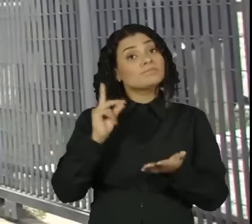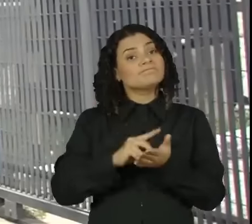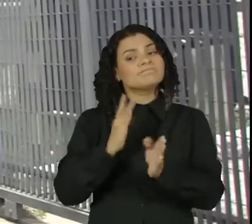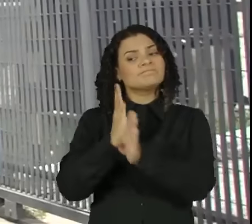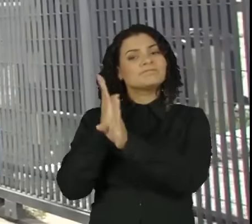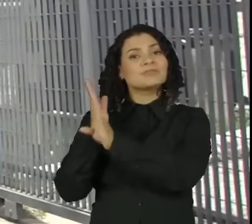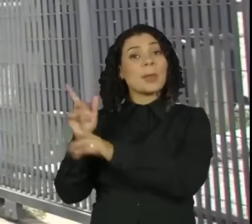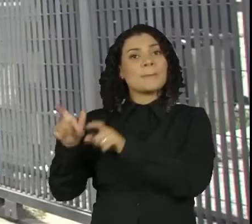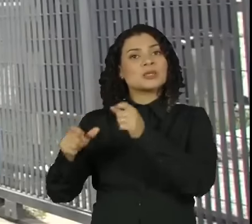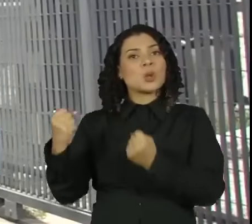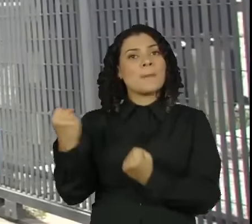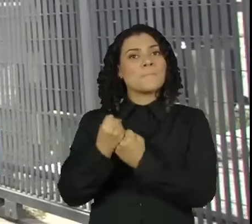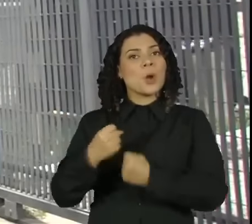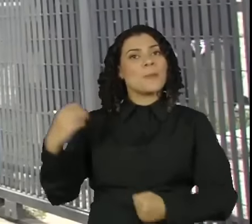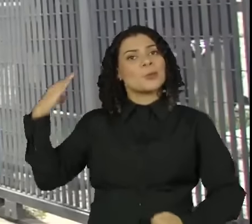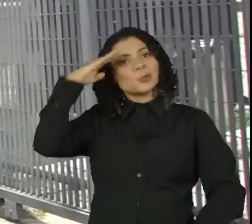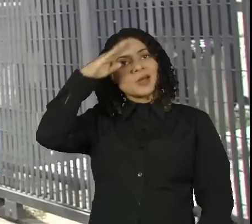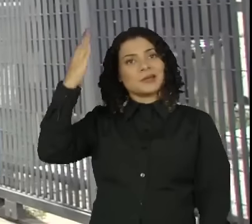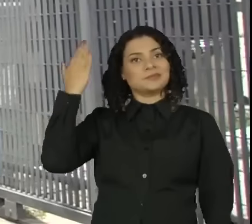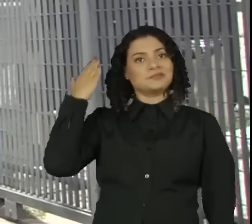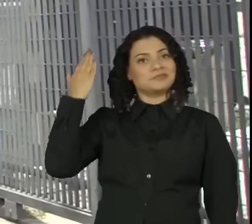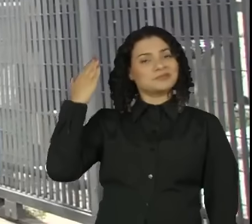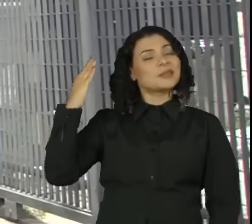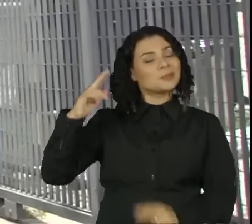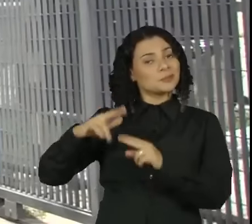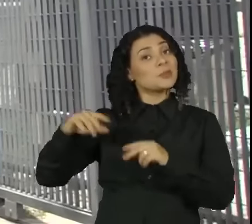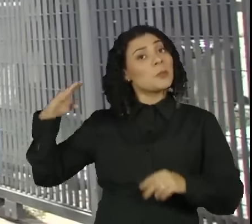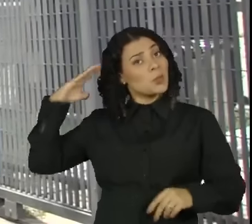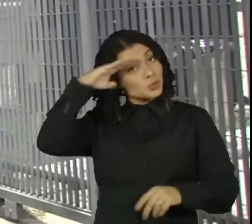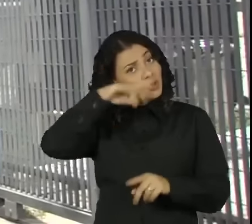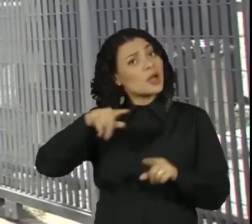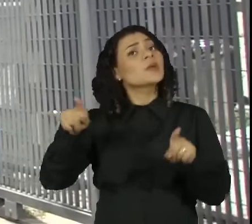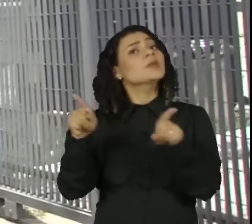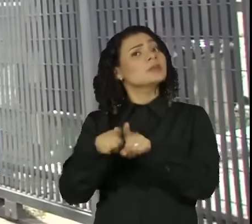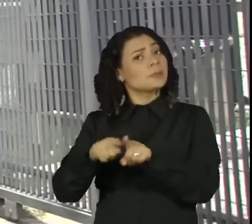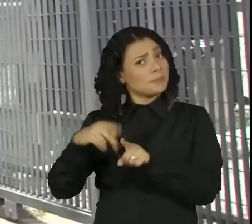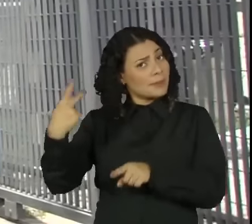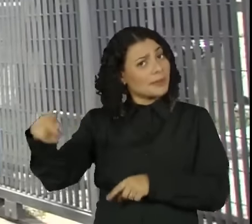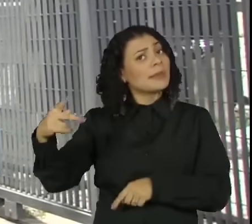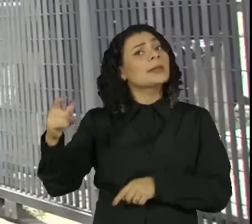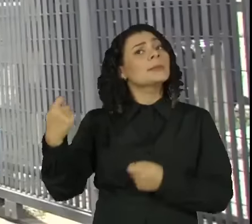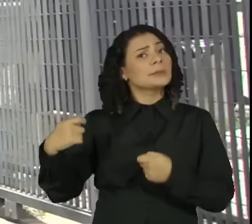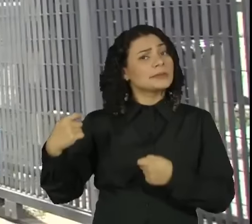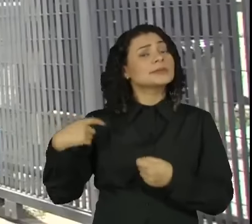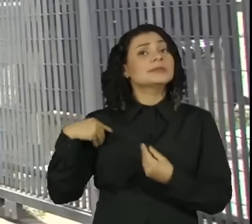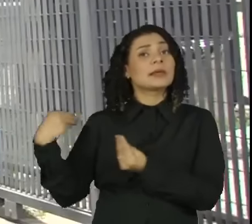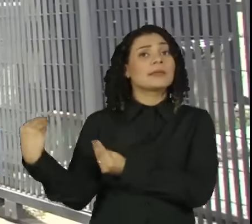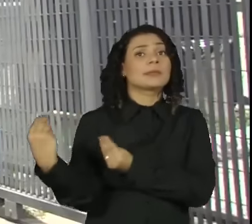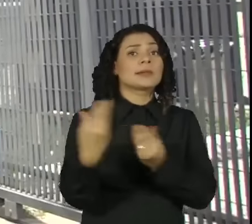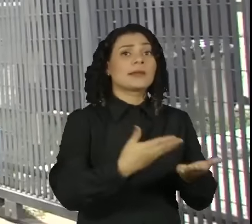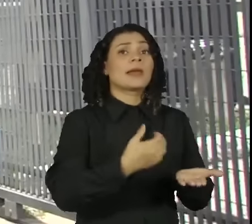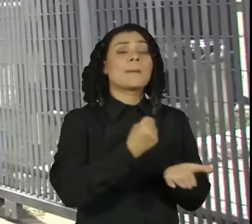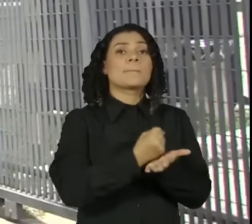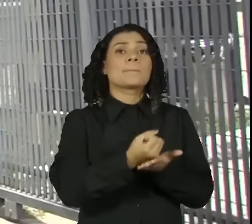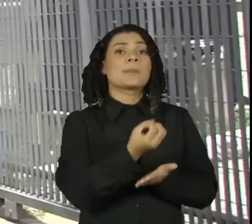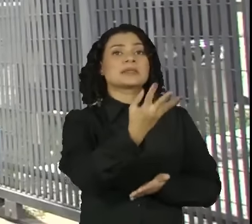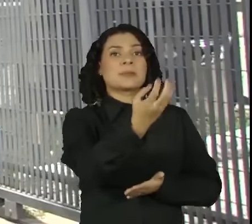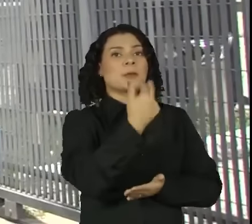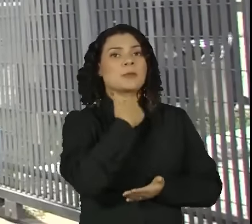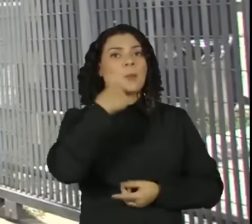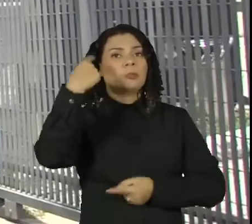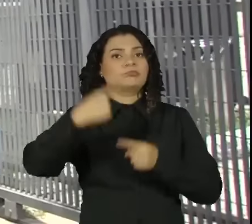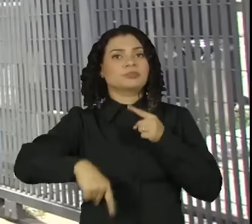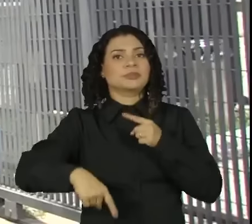do ex-presidente Jair Bolsonaro. O próprio Bolsonaro terá que cumprir uma medida cautelar e entregar o passaporte.